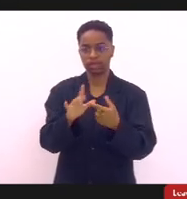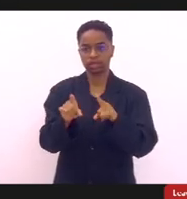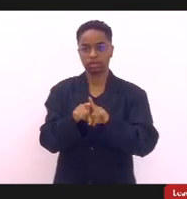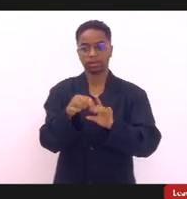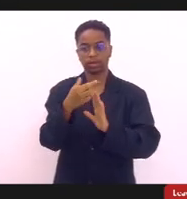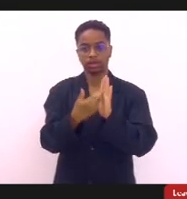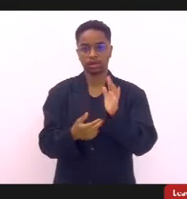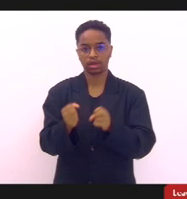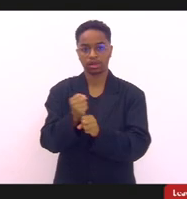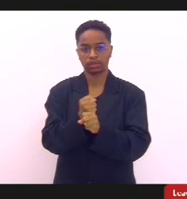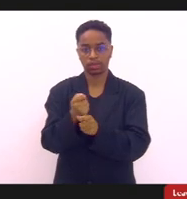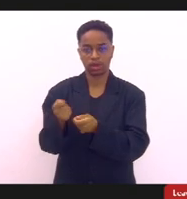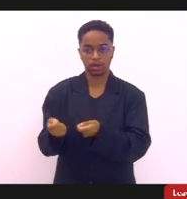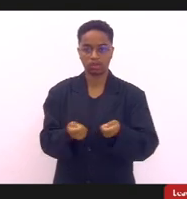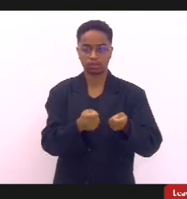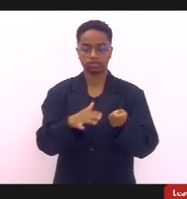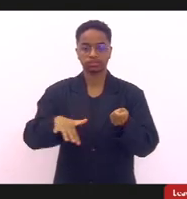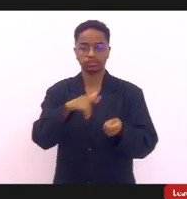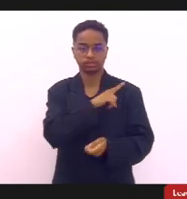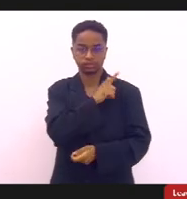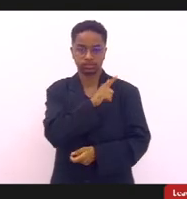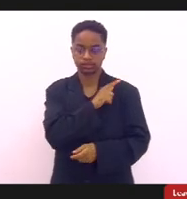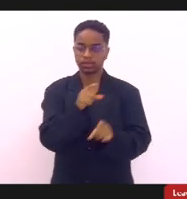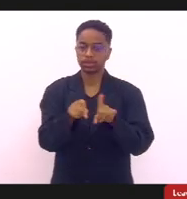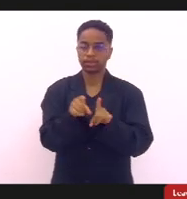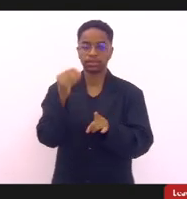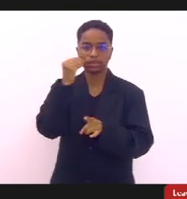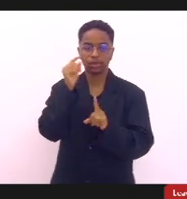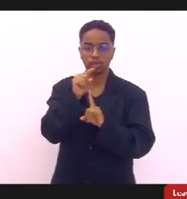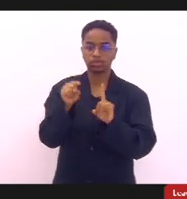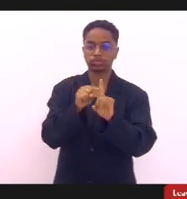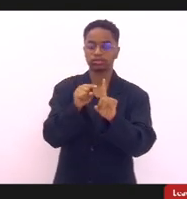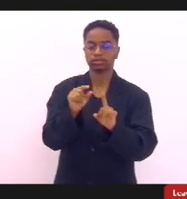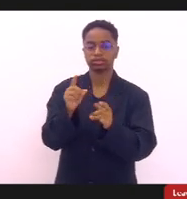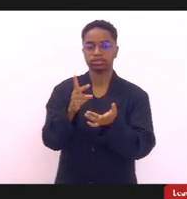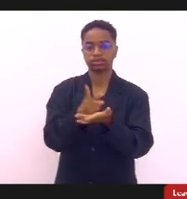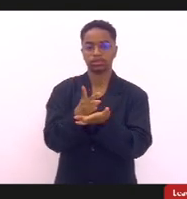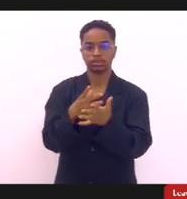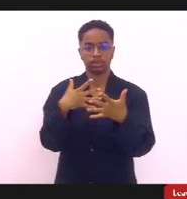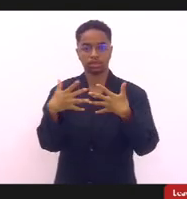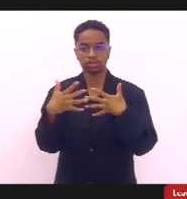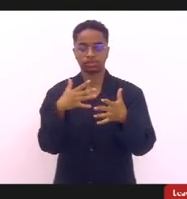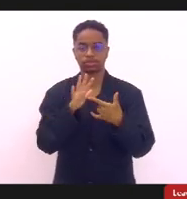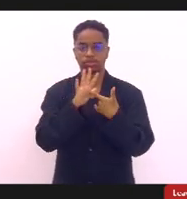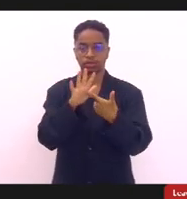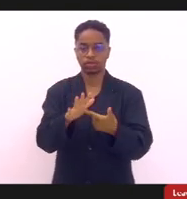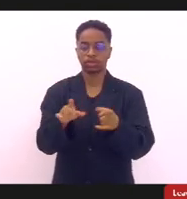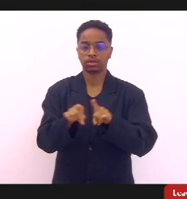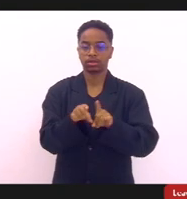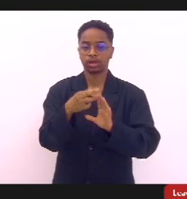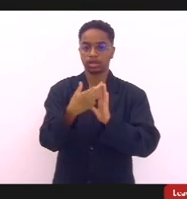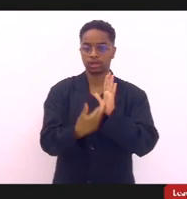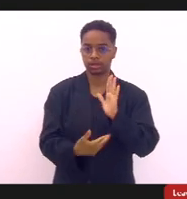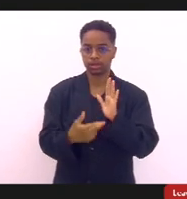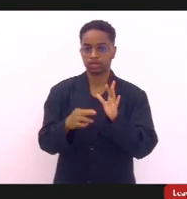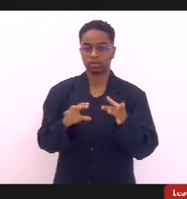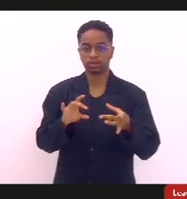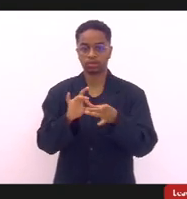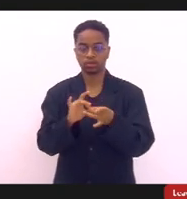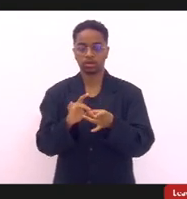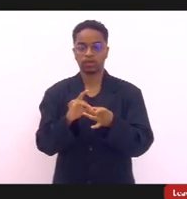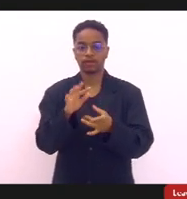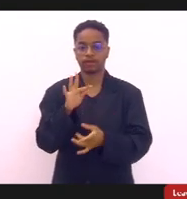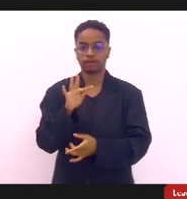anual de gestão, sempre com a intenção de dar transparência. No relatório do cofinanciamento da PNAESP, na apresentação